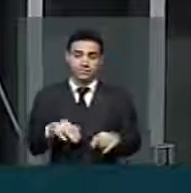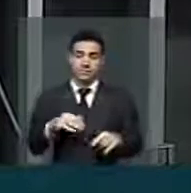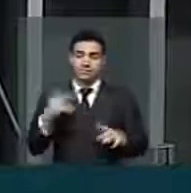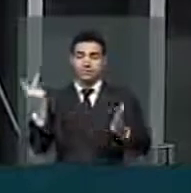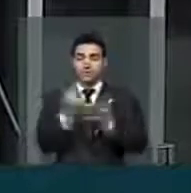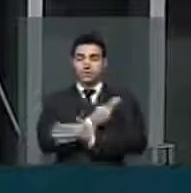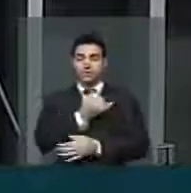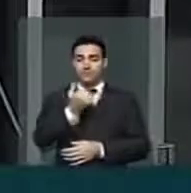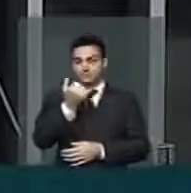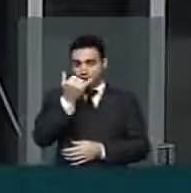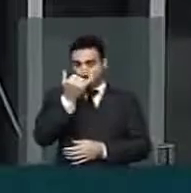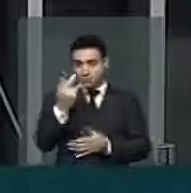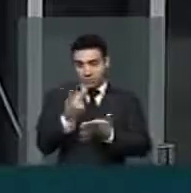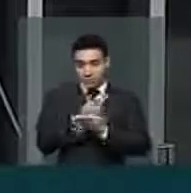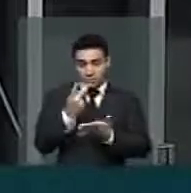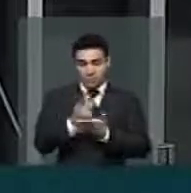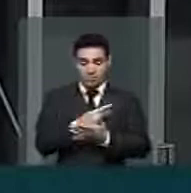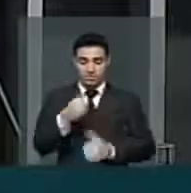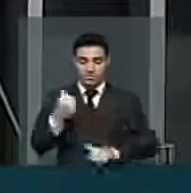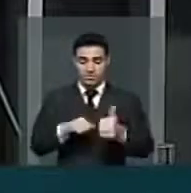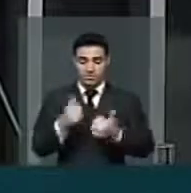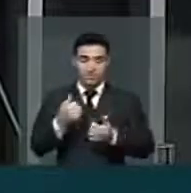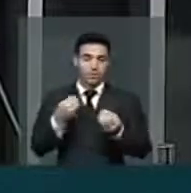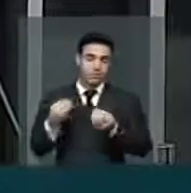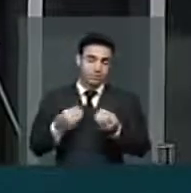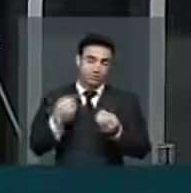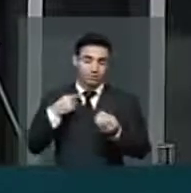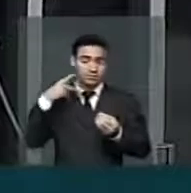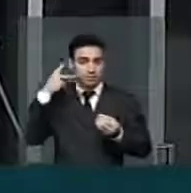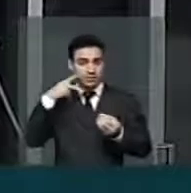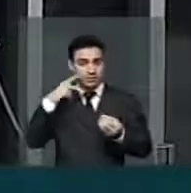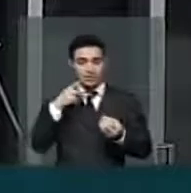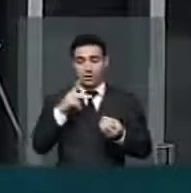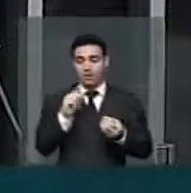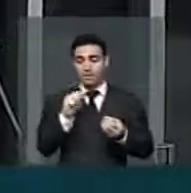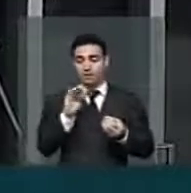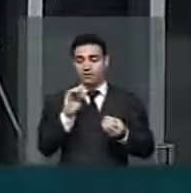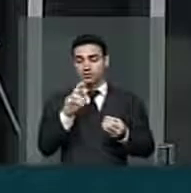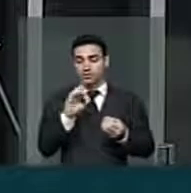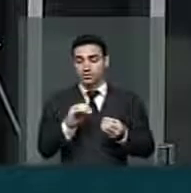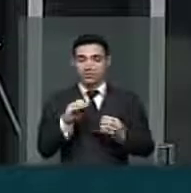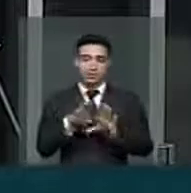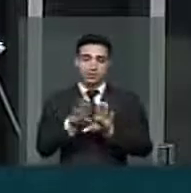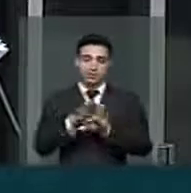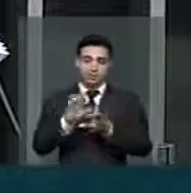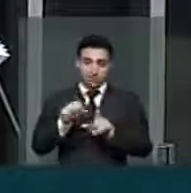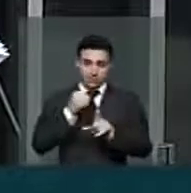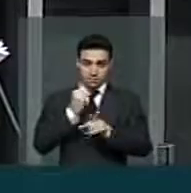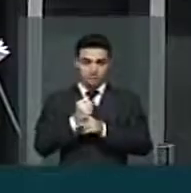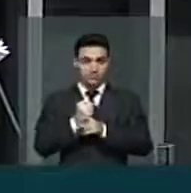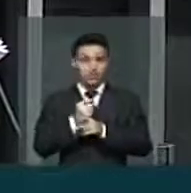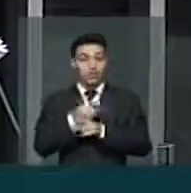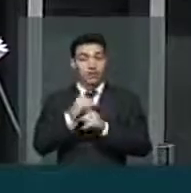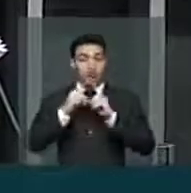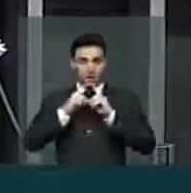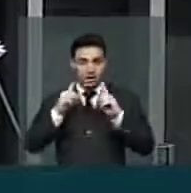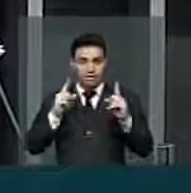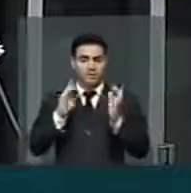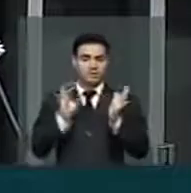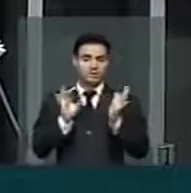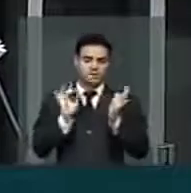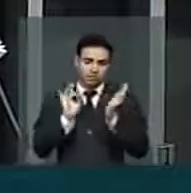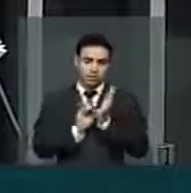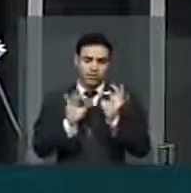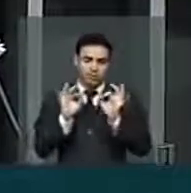de avaliação de ordem política, partidária e social. A reivindicação justa, diga-se